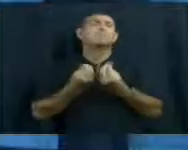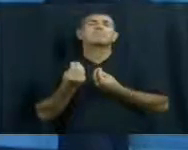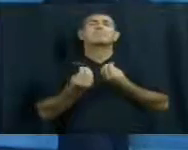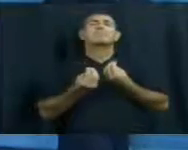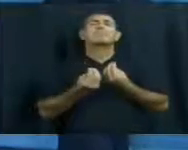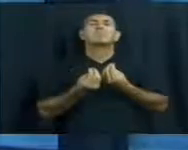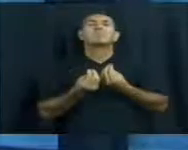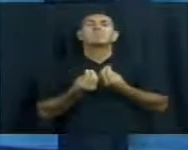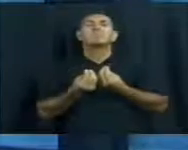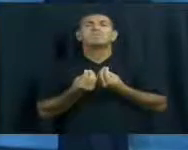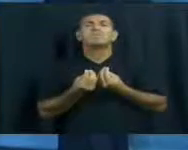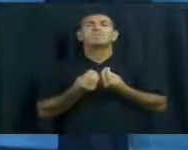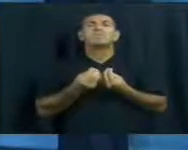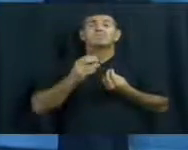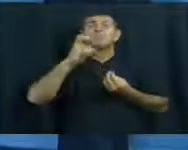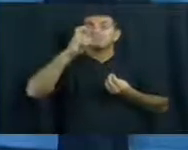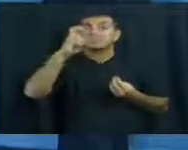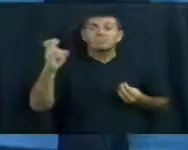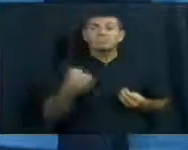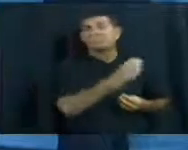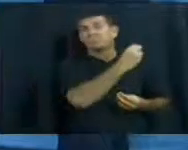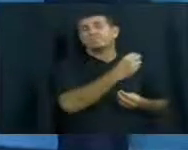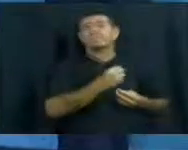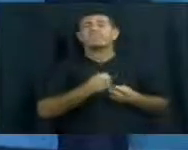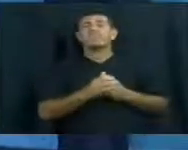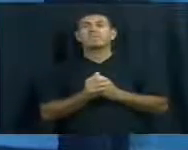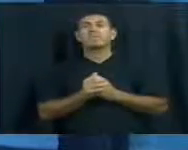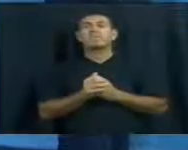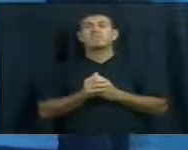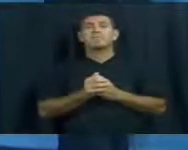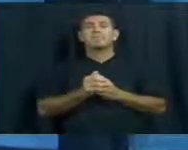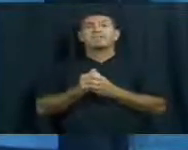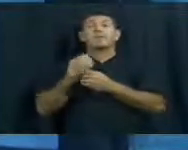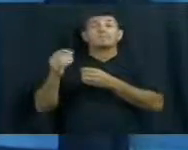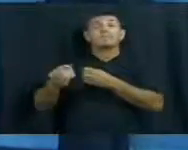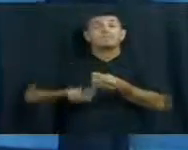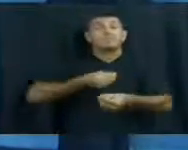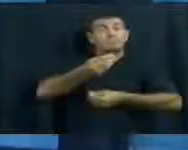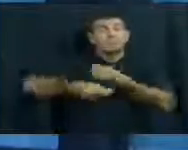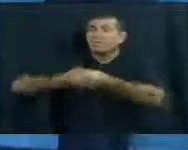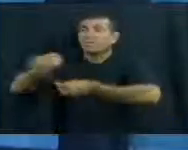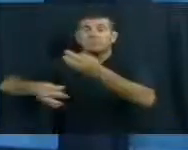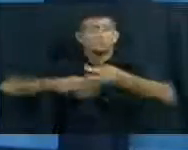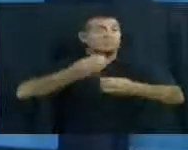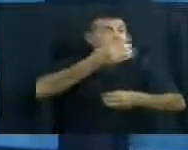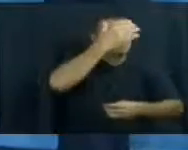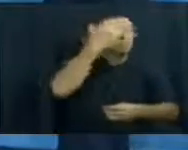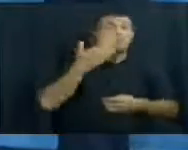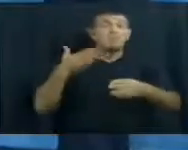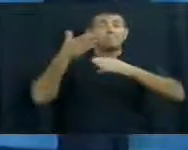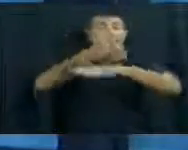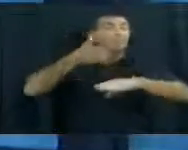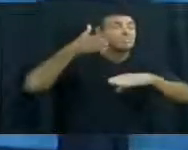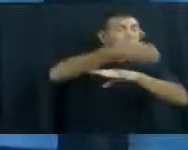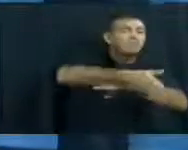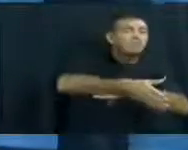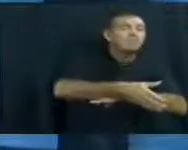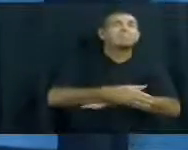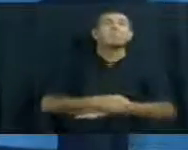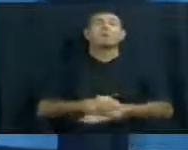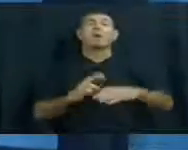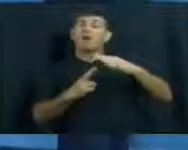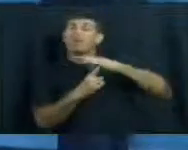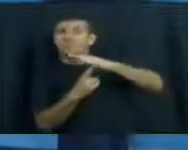nessa primeira levada, nós fizemos 5 mil mapas, né? Serão entregues aos nossos munícipes. Aquele que chegar em Cabo Frio também na rodoviária, teremos